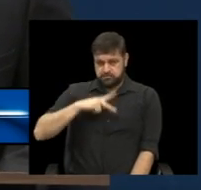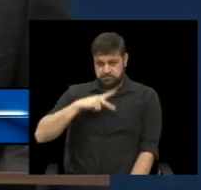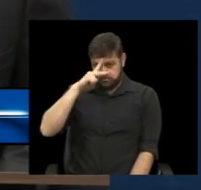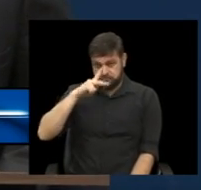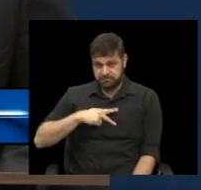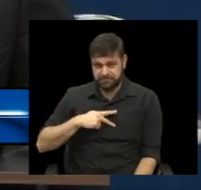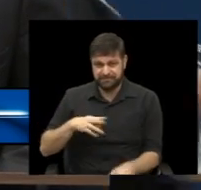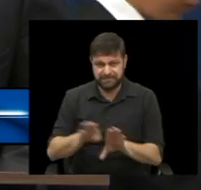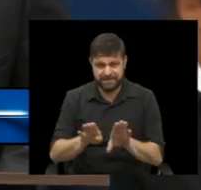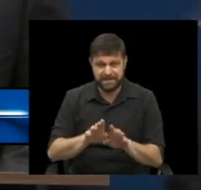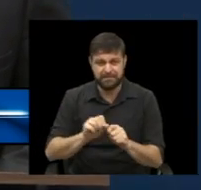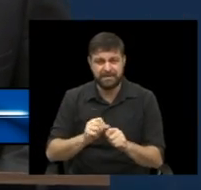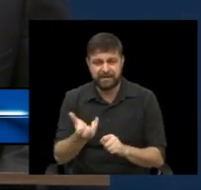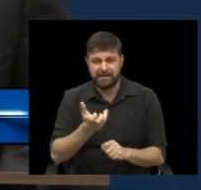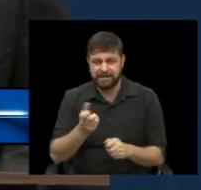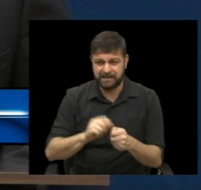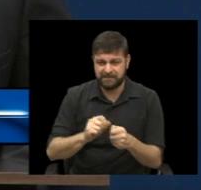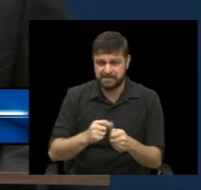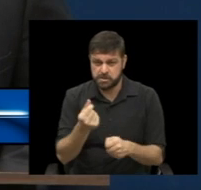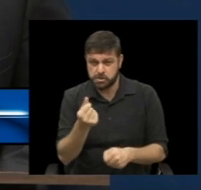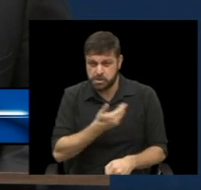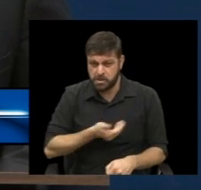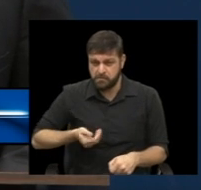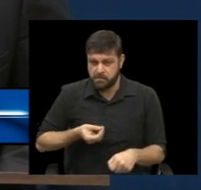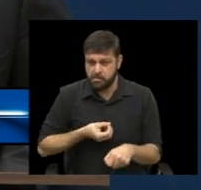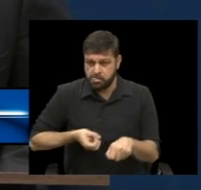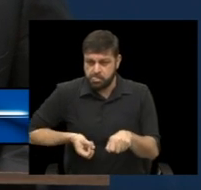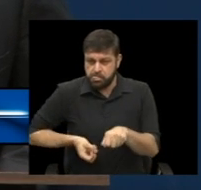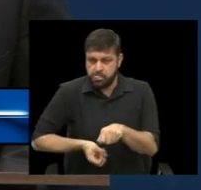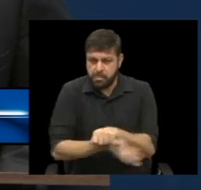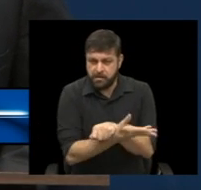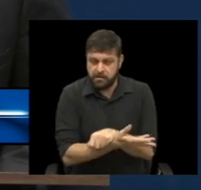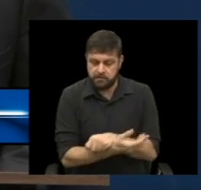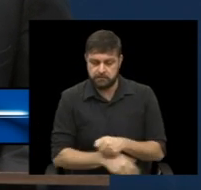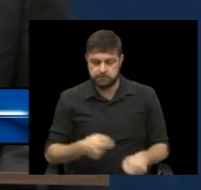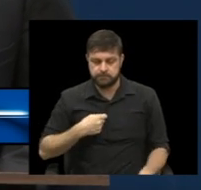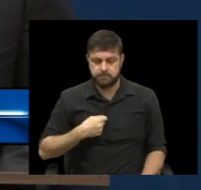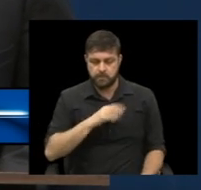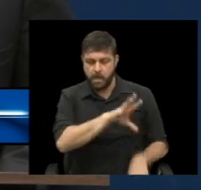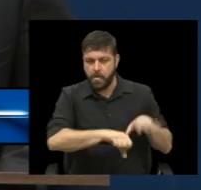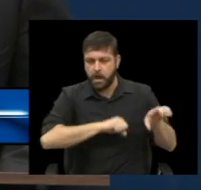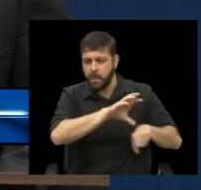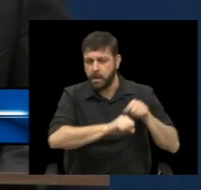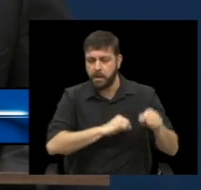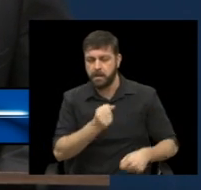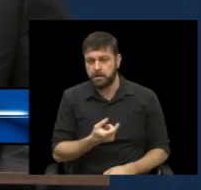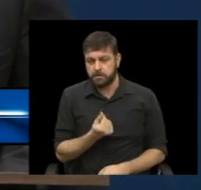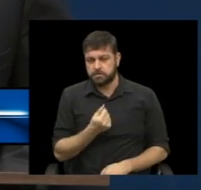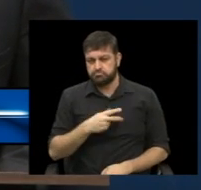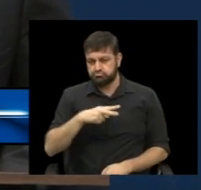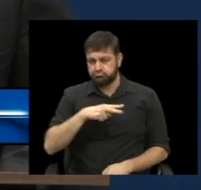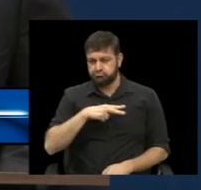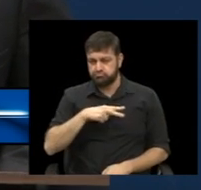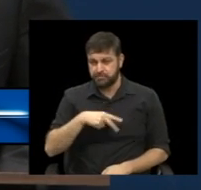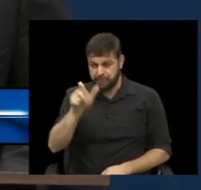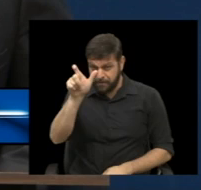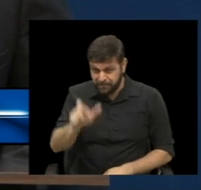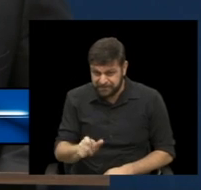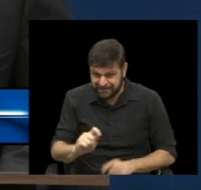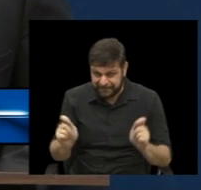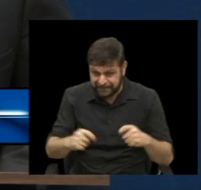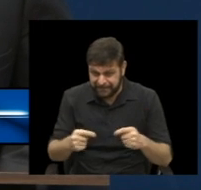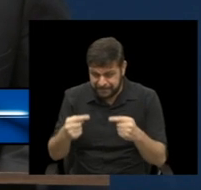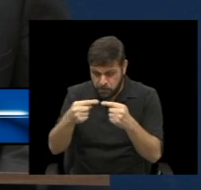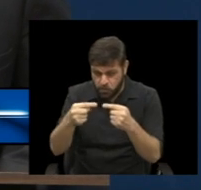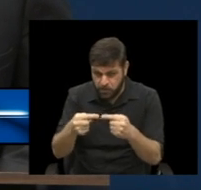grave, é querer desviar dinheiro e bem público para o patrimônio particular. E não faz isso apenas quem tem o acesso direto